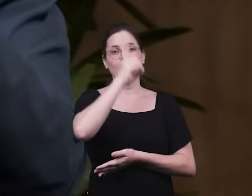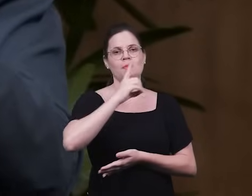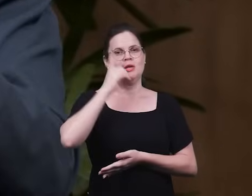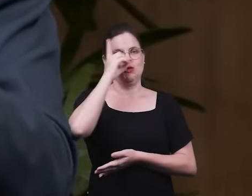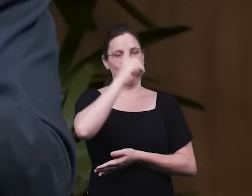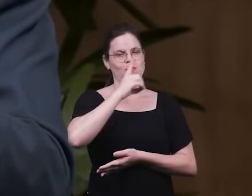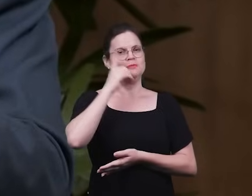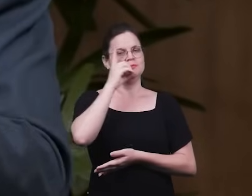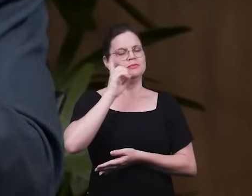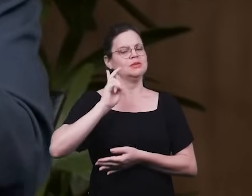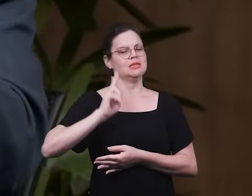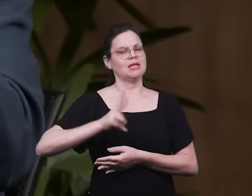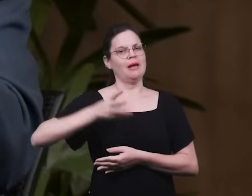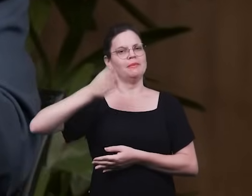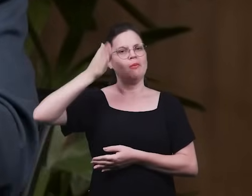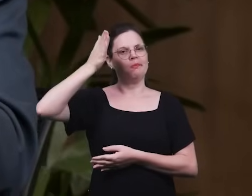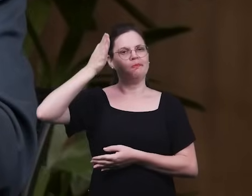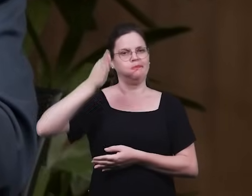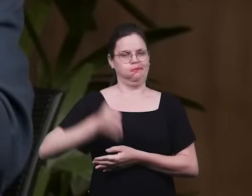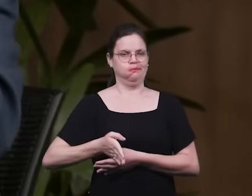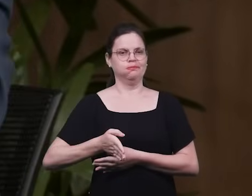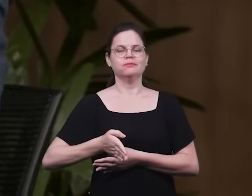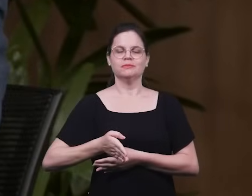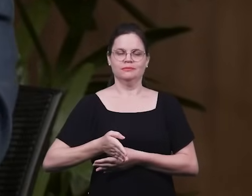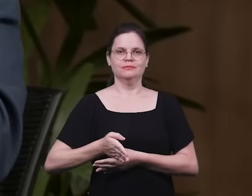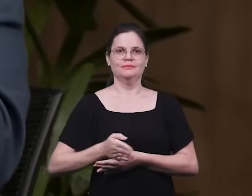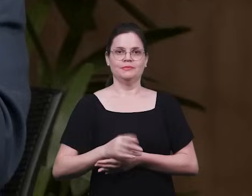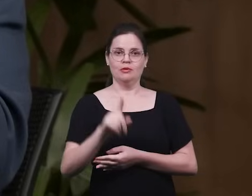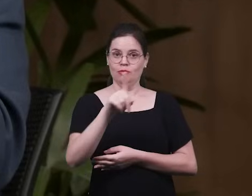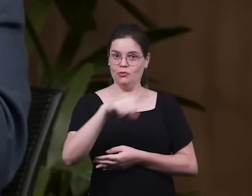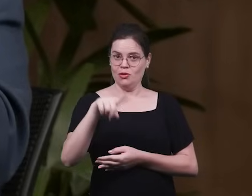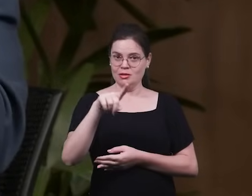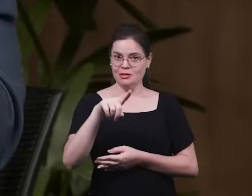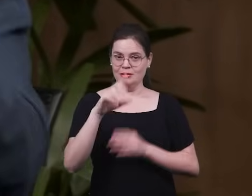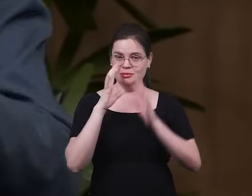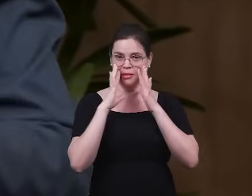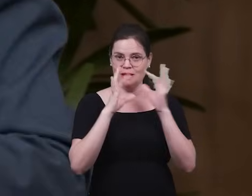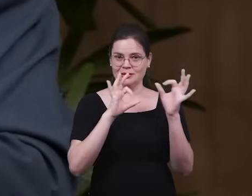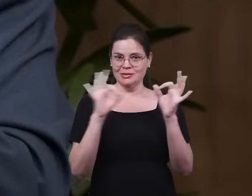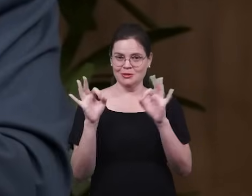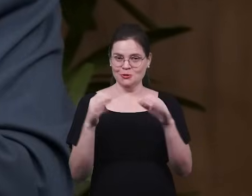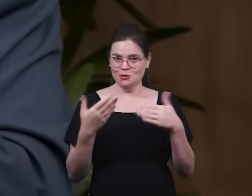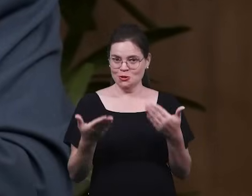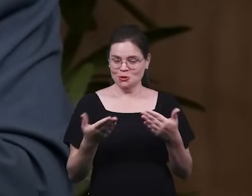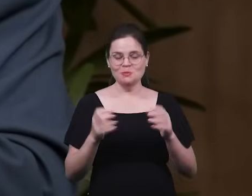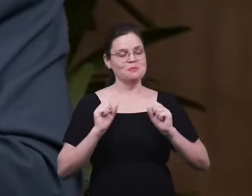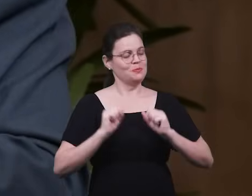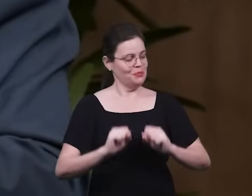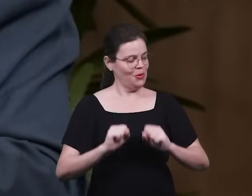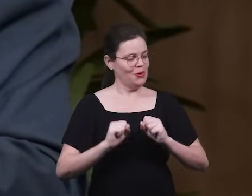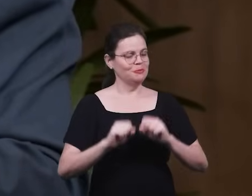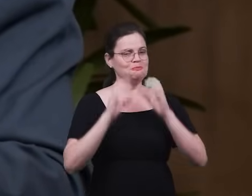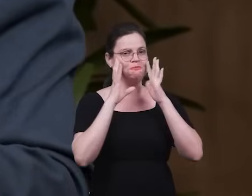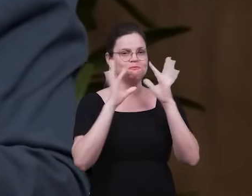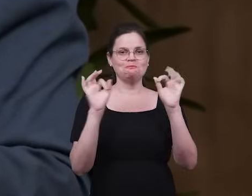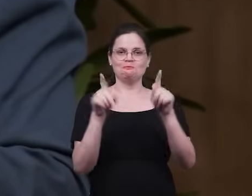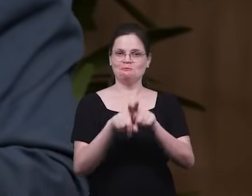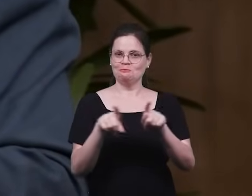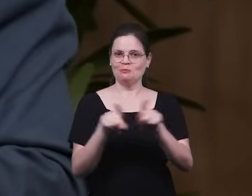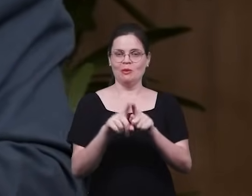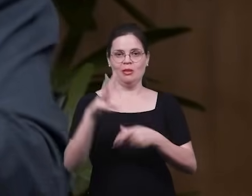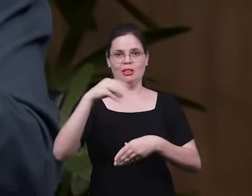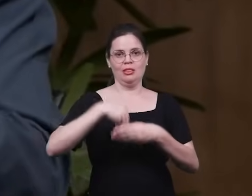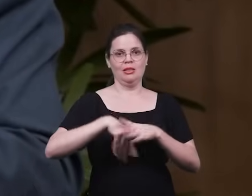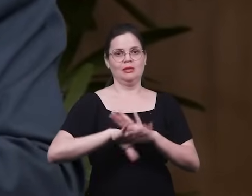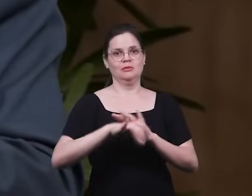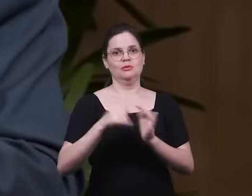às 10 horas da manhã no horário de Brasília e o senhor a senhora você pode assistir tanto pelo nosso canal